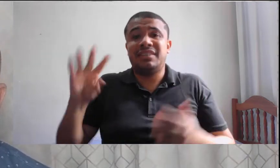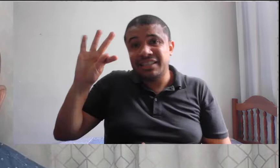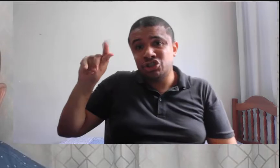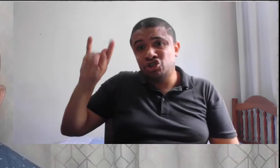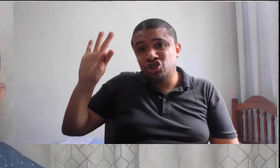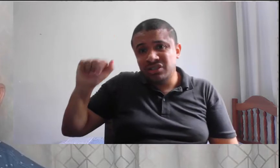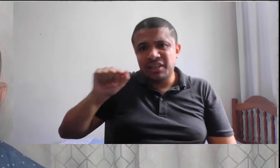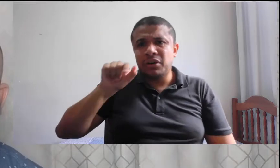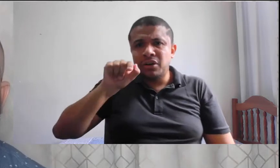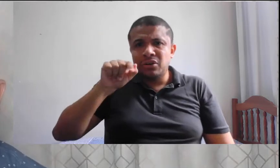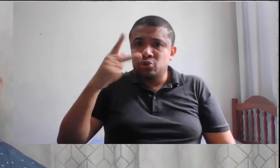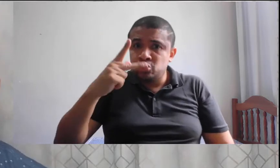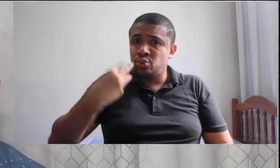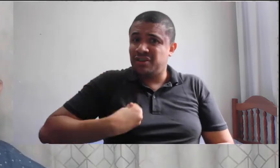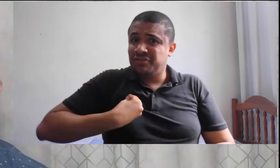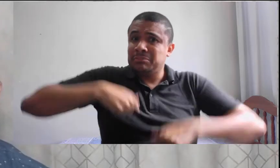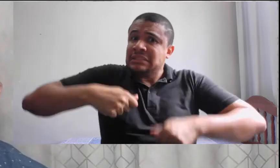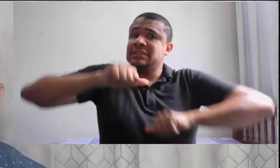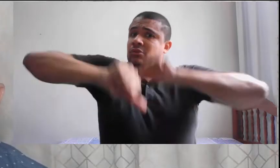Tita, você precisa mudar de vida.